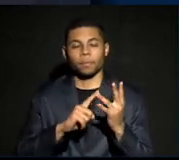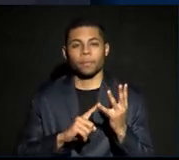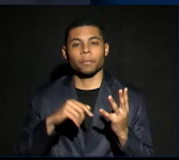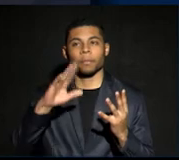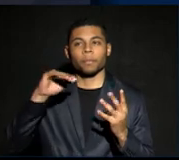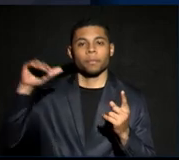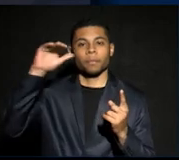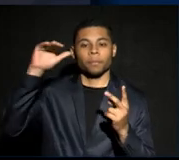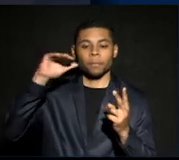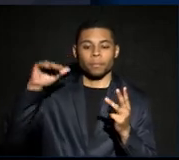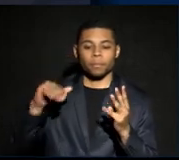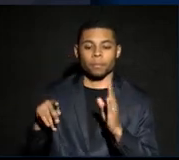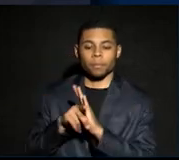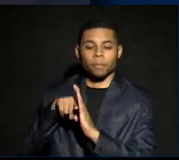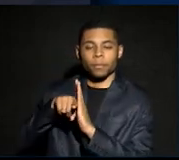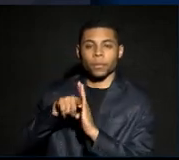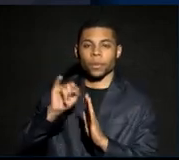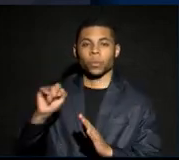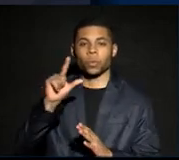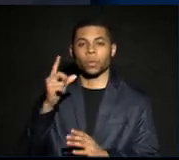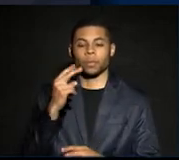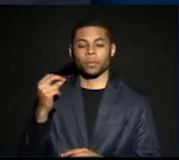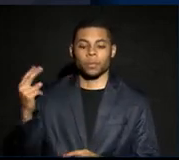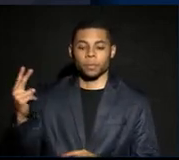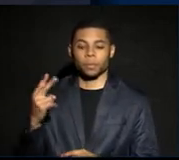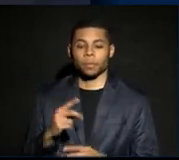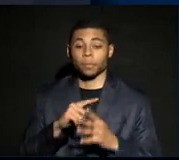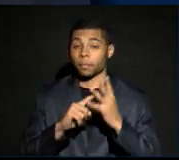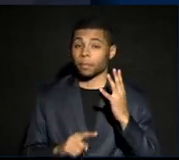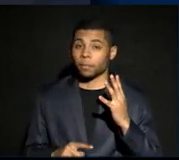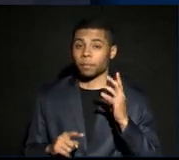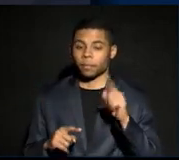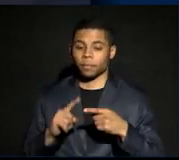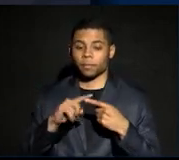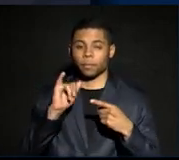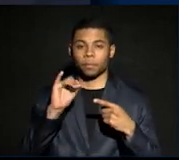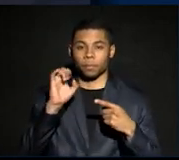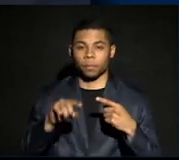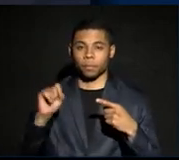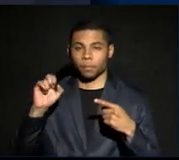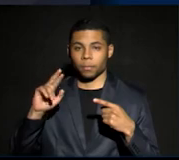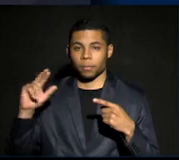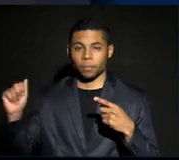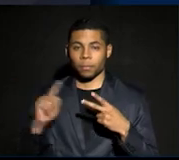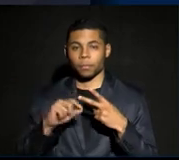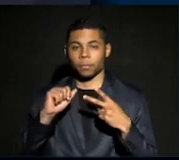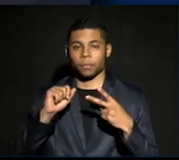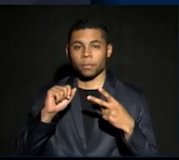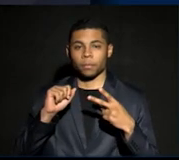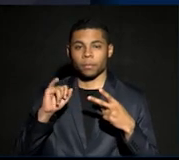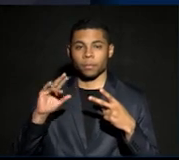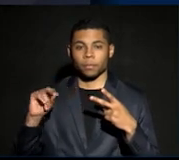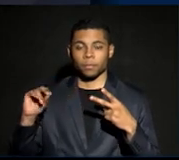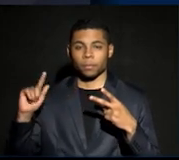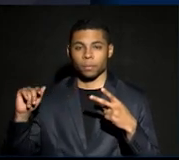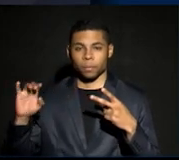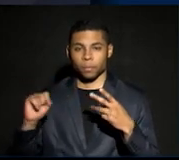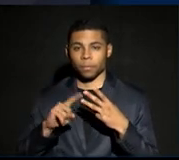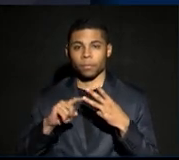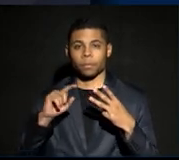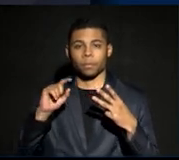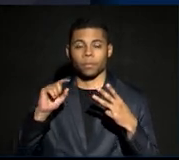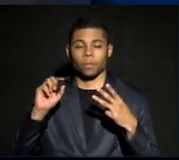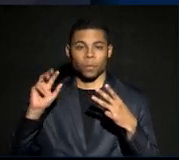bem colocados na pesquisa de julho de 2002. Os quatro candidatos eram José Serra, Ciro Gomes, Lula e